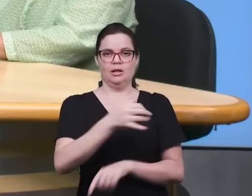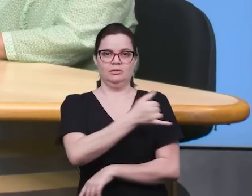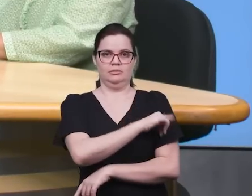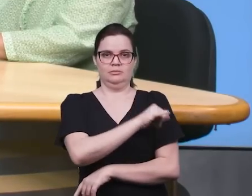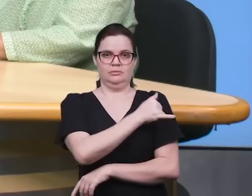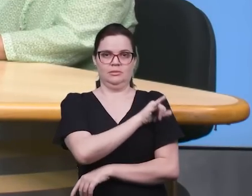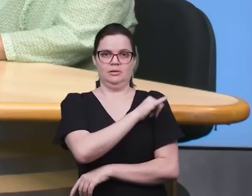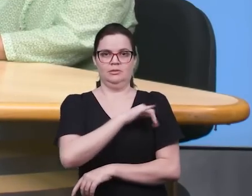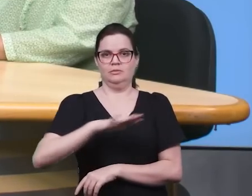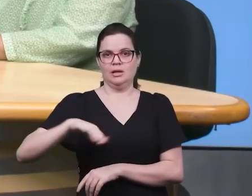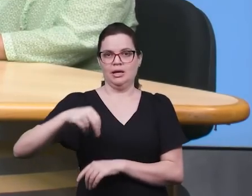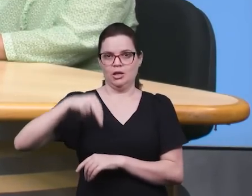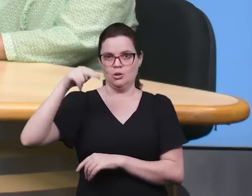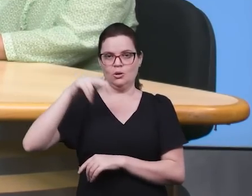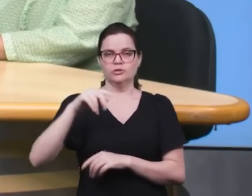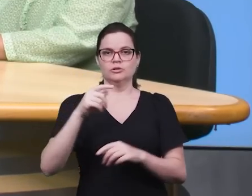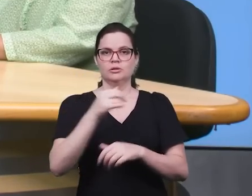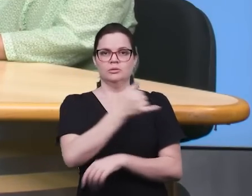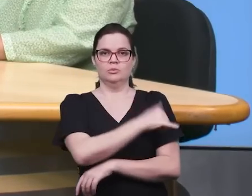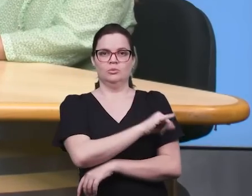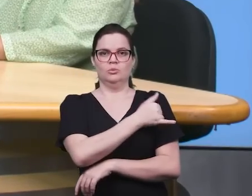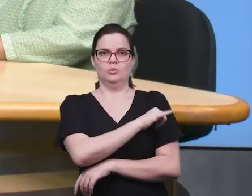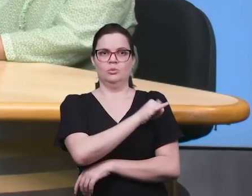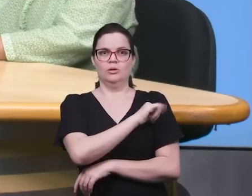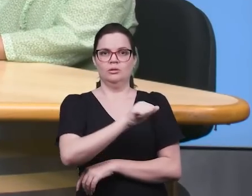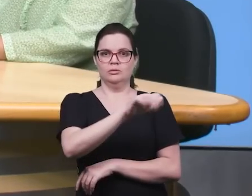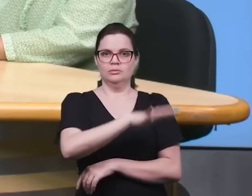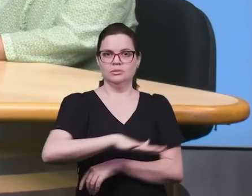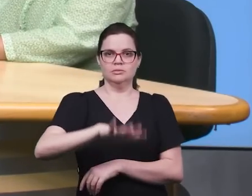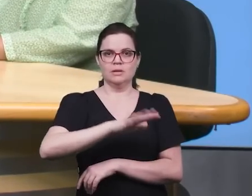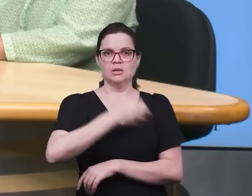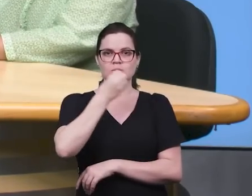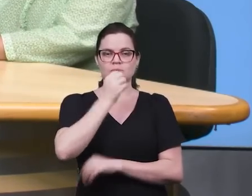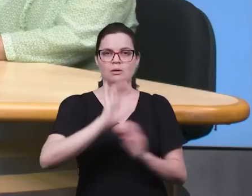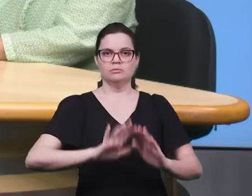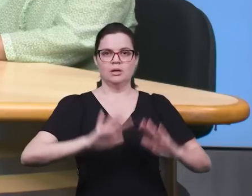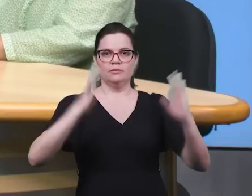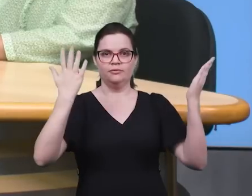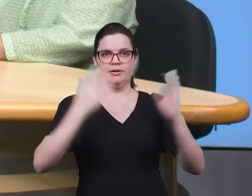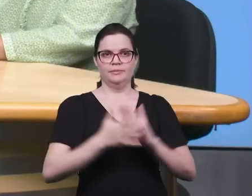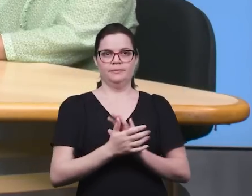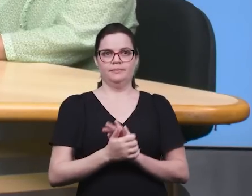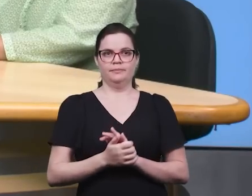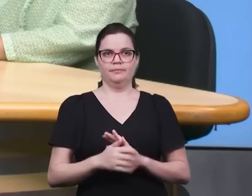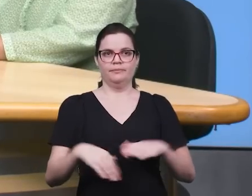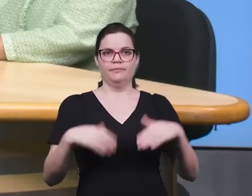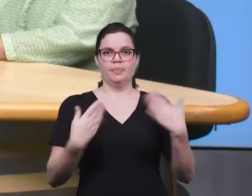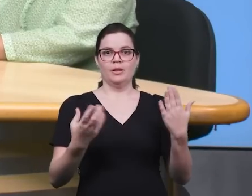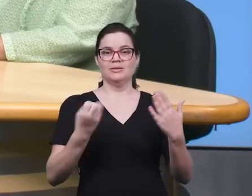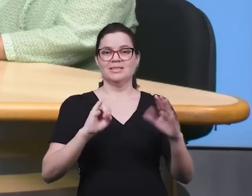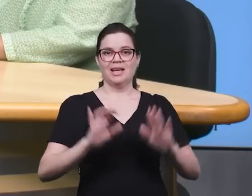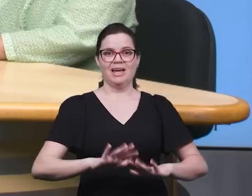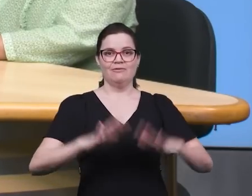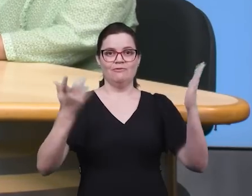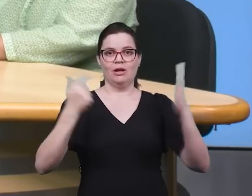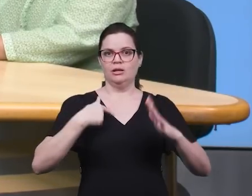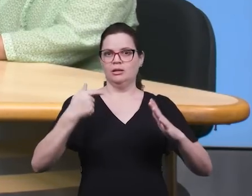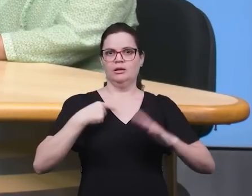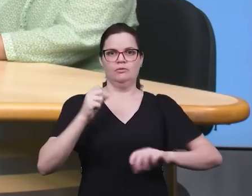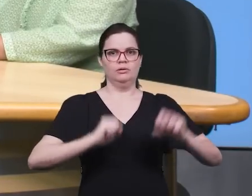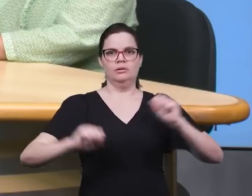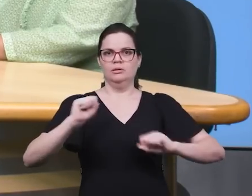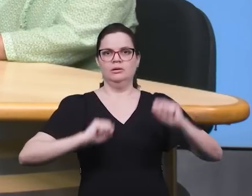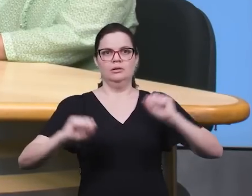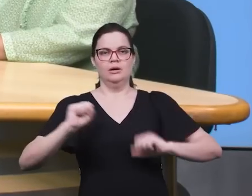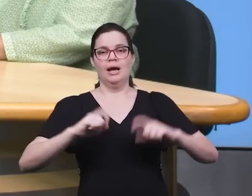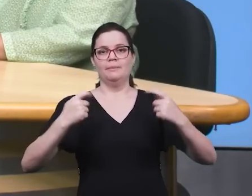norte do Rio, nós somos uma igreja que tem um espaço muito próprio para evento. Então, quando acontece o evento, eu fico muito agitado. Então, todo mundo sabe que eu